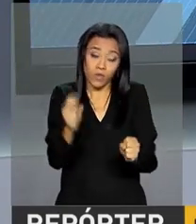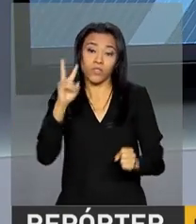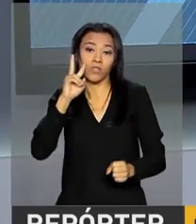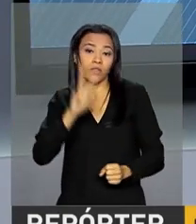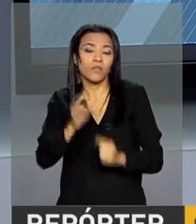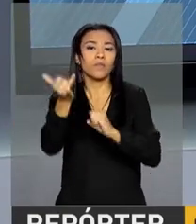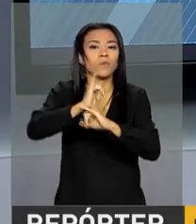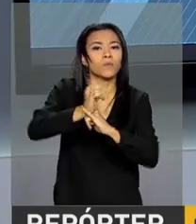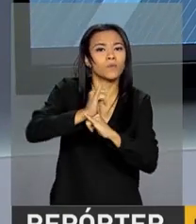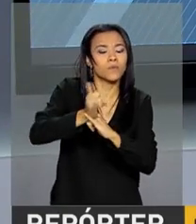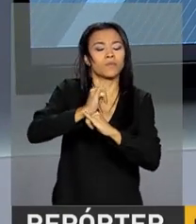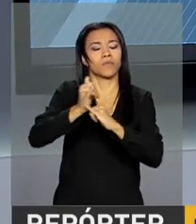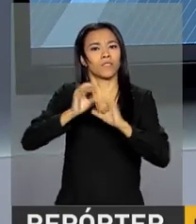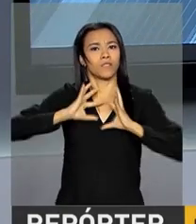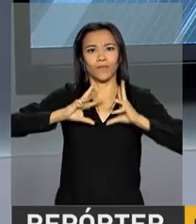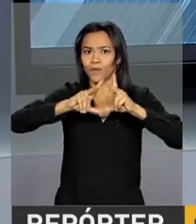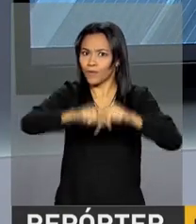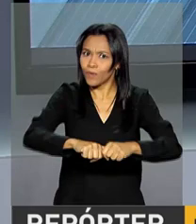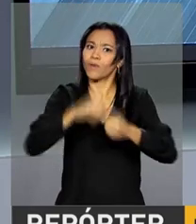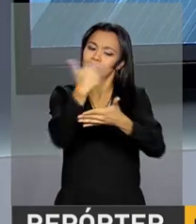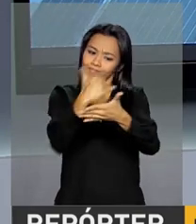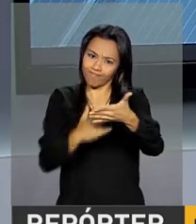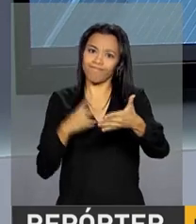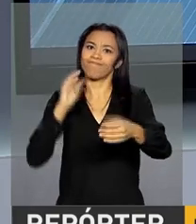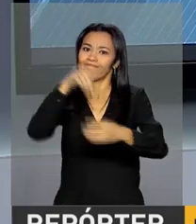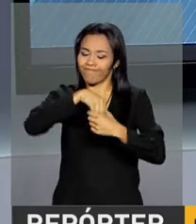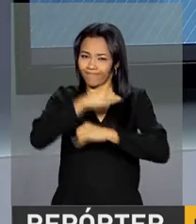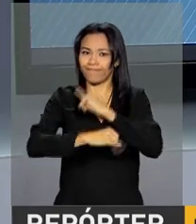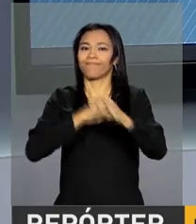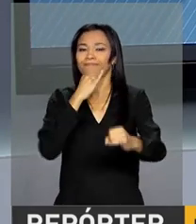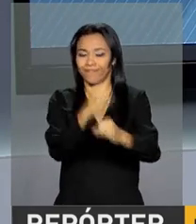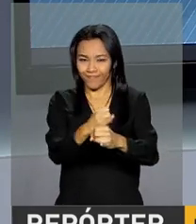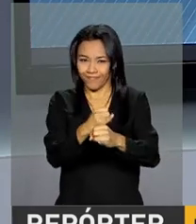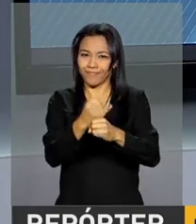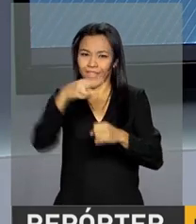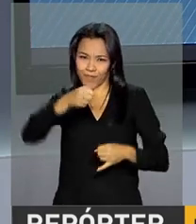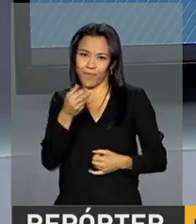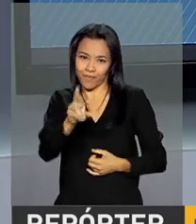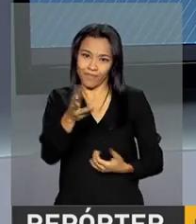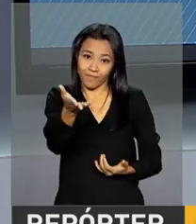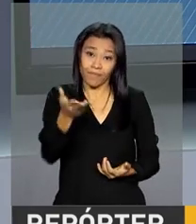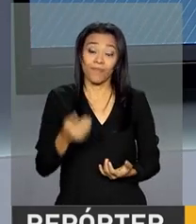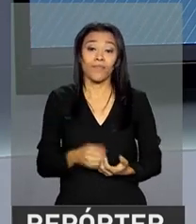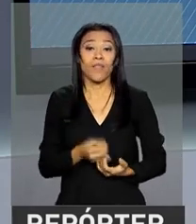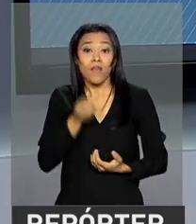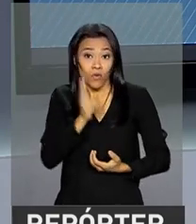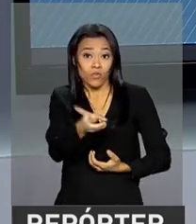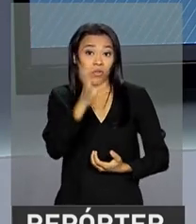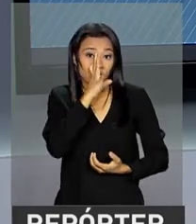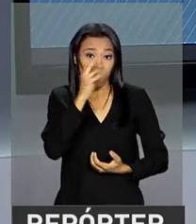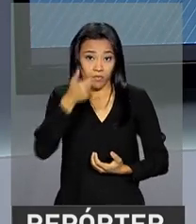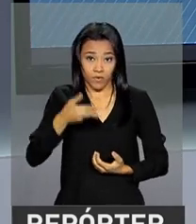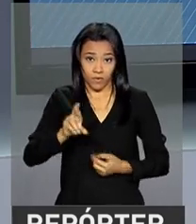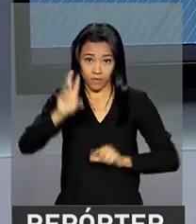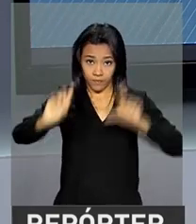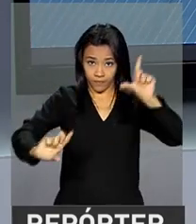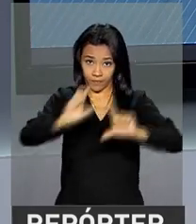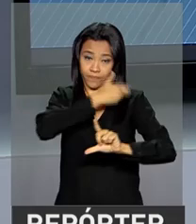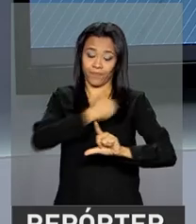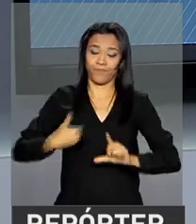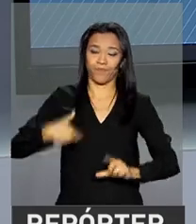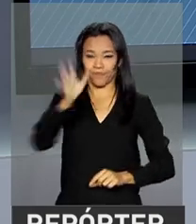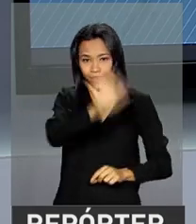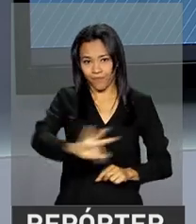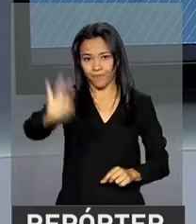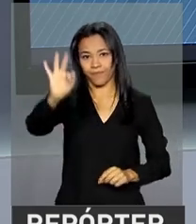reportagens no youtube e toda a nossa programação também está na página da nbr na internet continue com a gente na nbr a